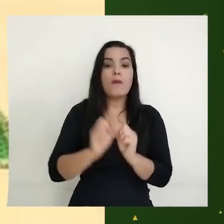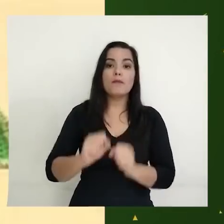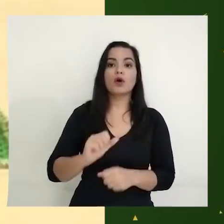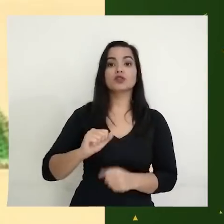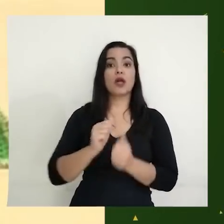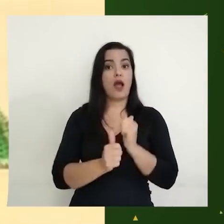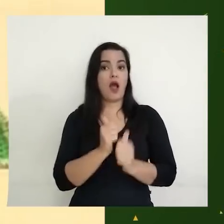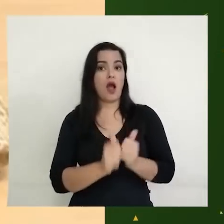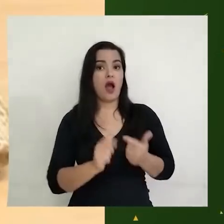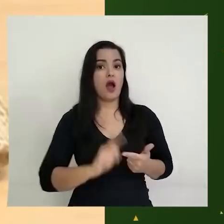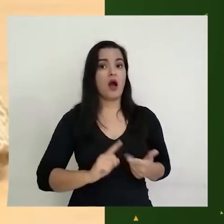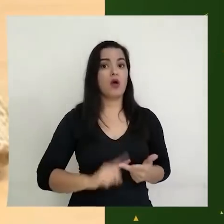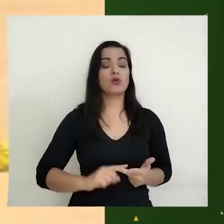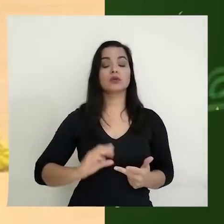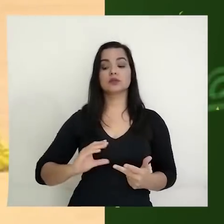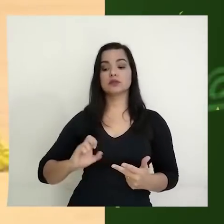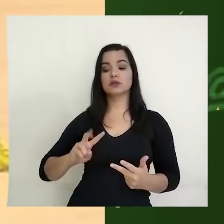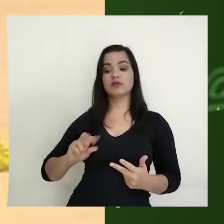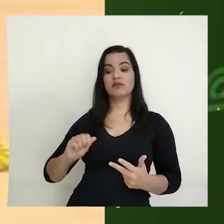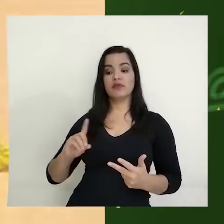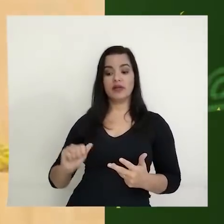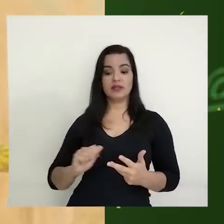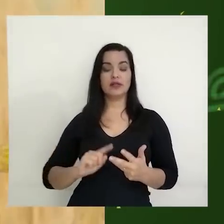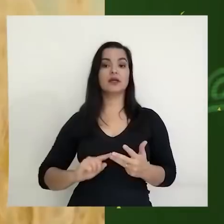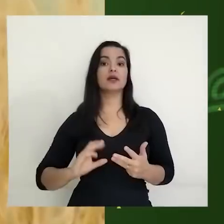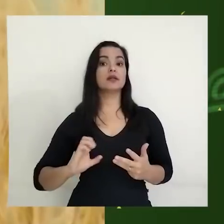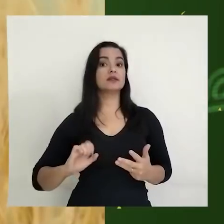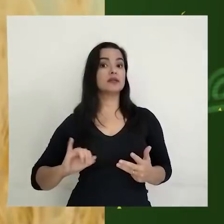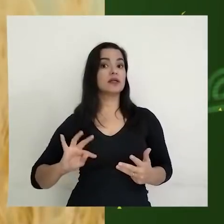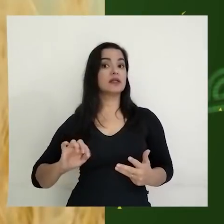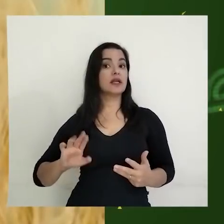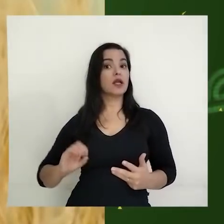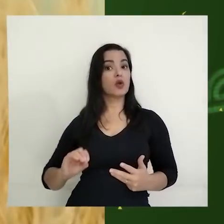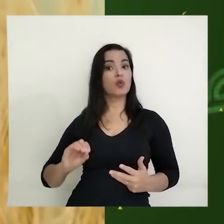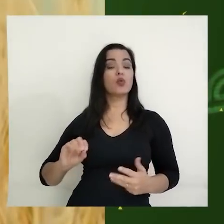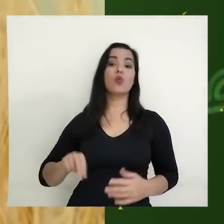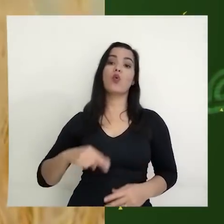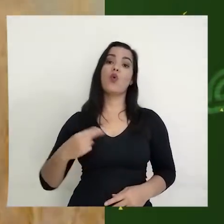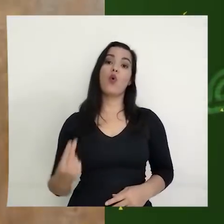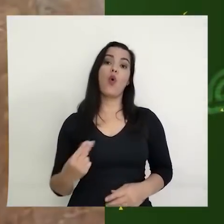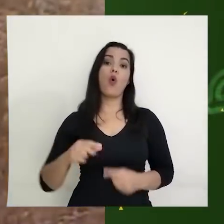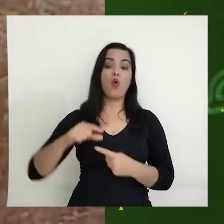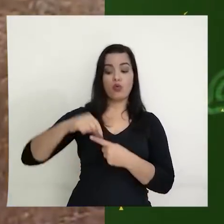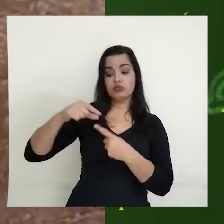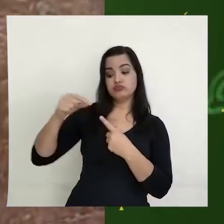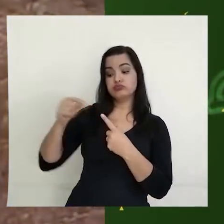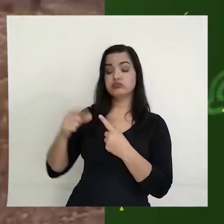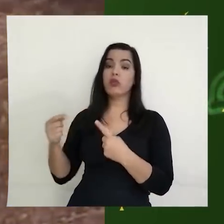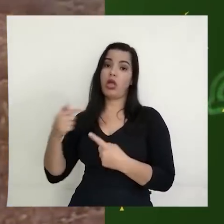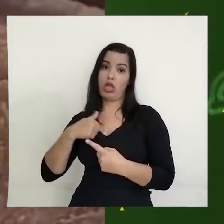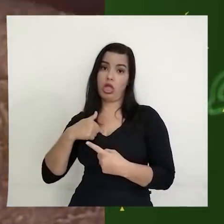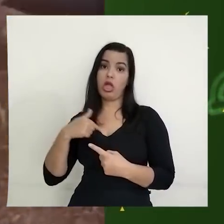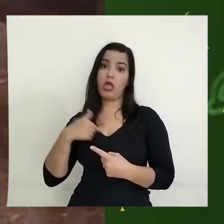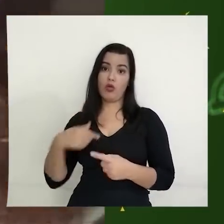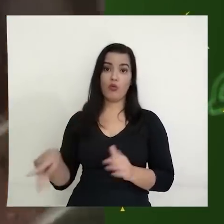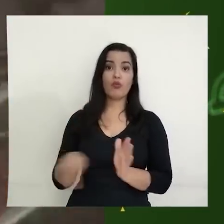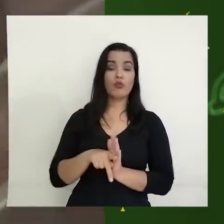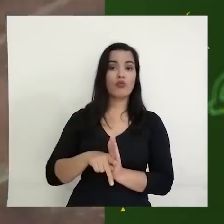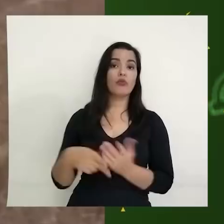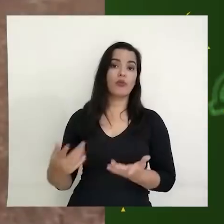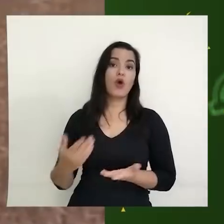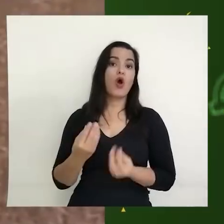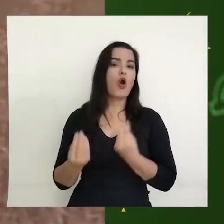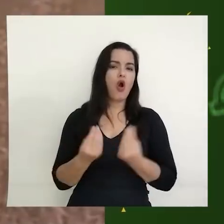cevada, centeio, milho ou trigo, que é o meu caso. Comigo, tudo começou assim.